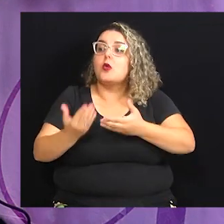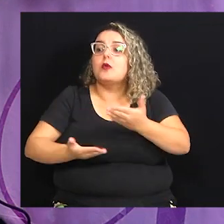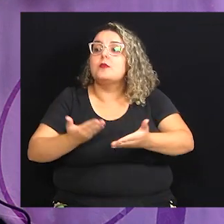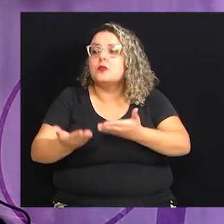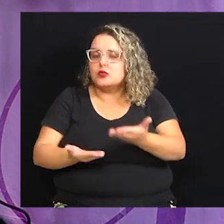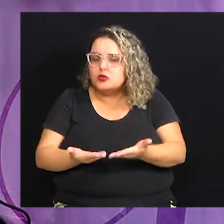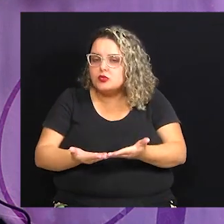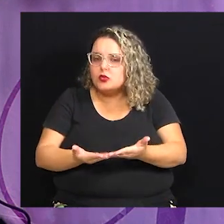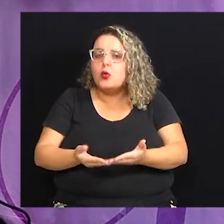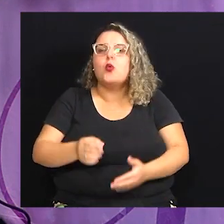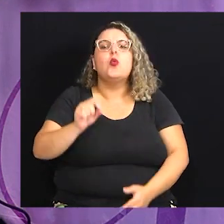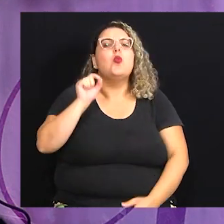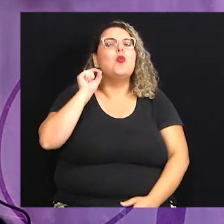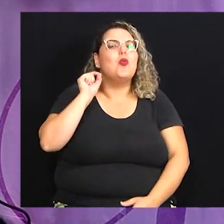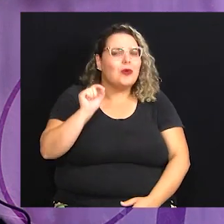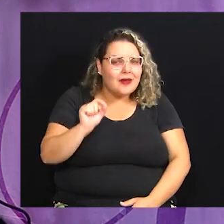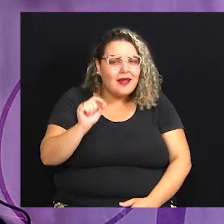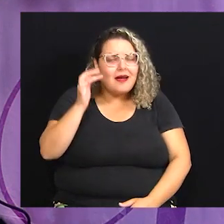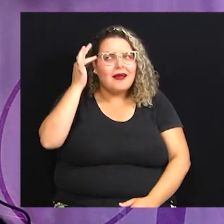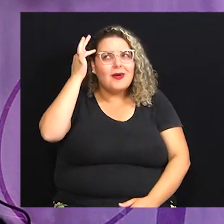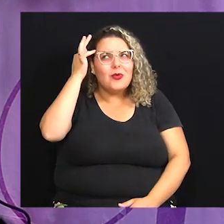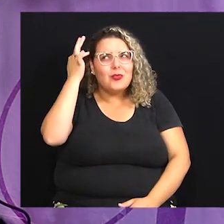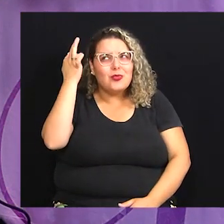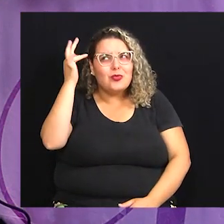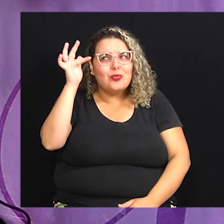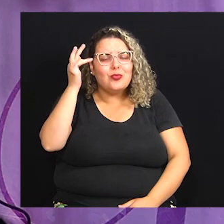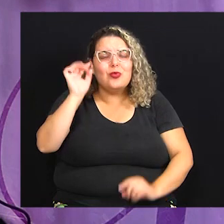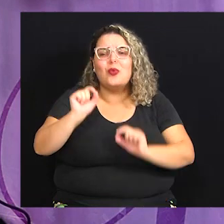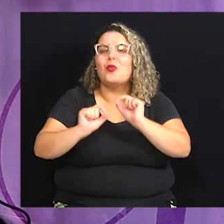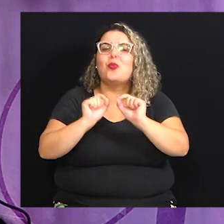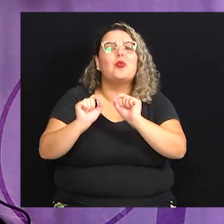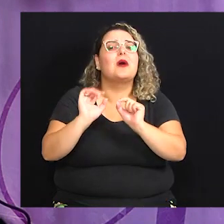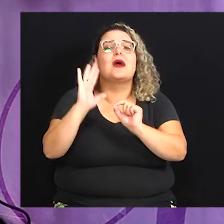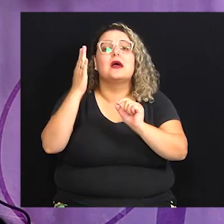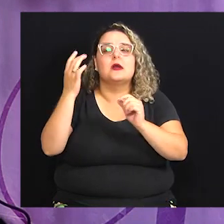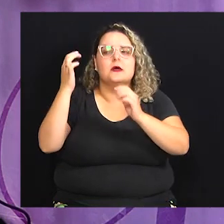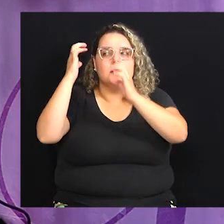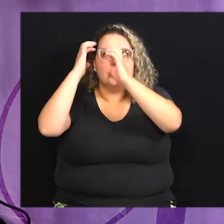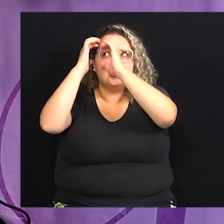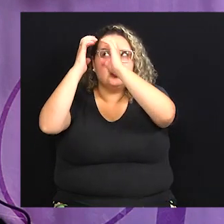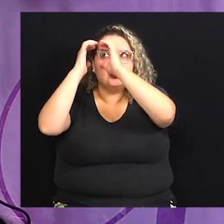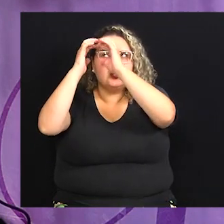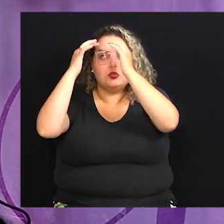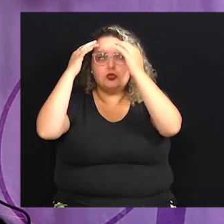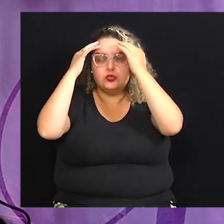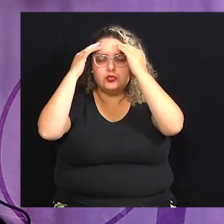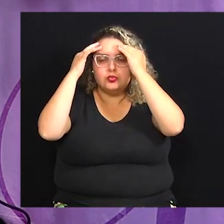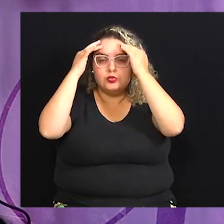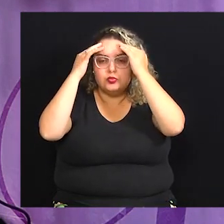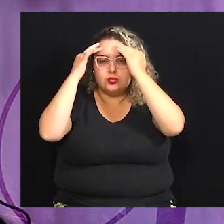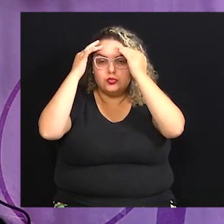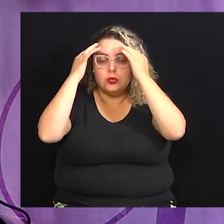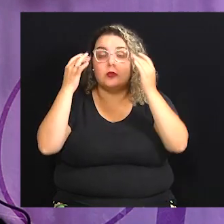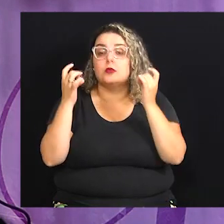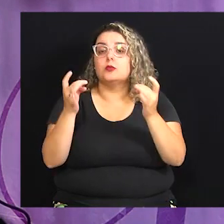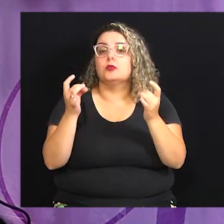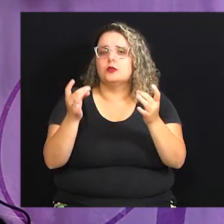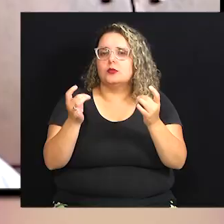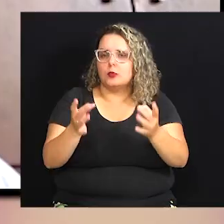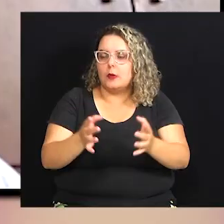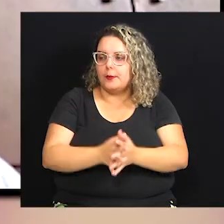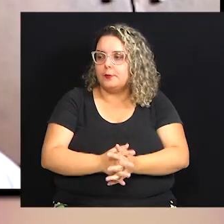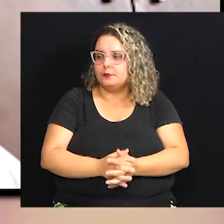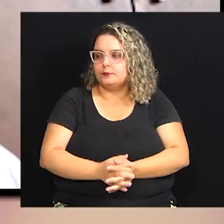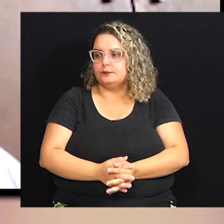que vai ser o tratamento. O que é a dor de cabeça? O que é que se passa dentro desta cachola aqui quando começa a